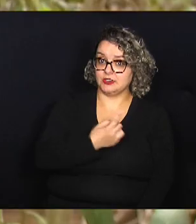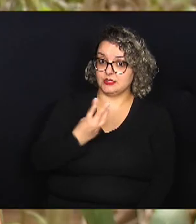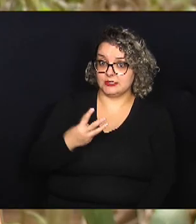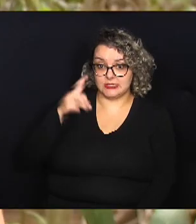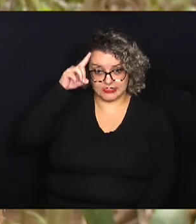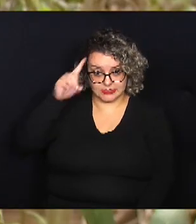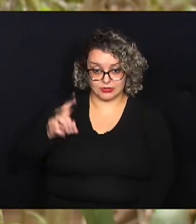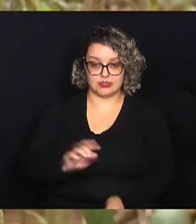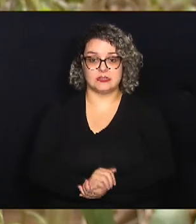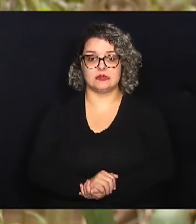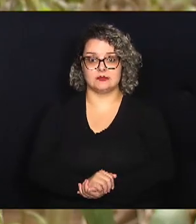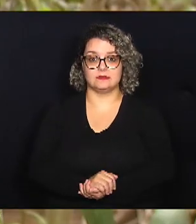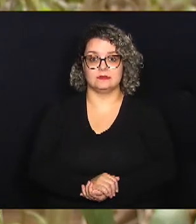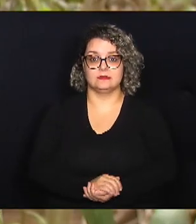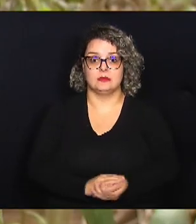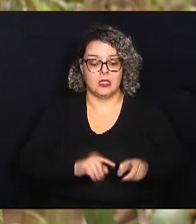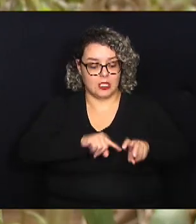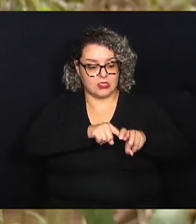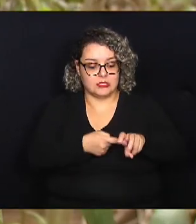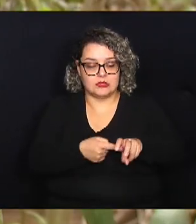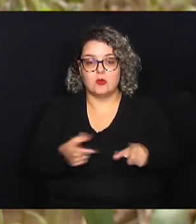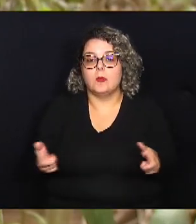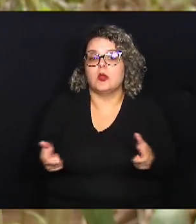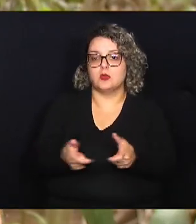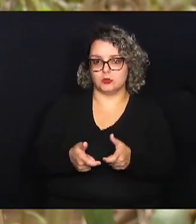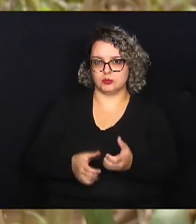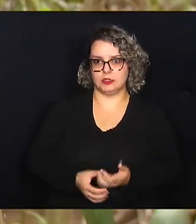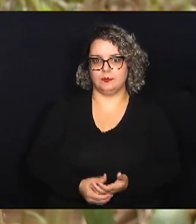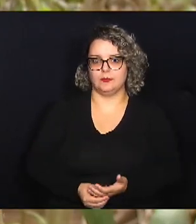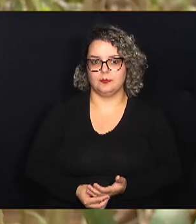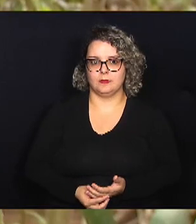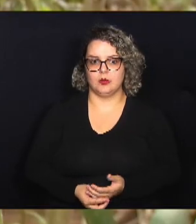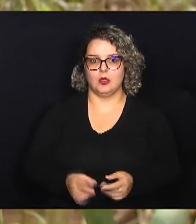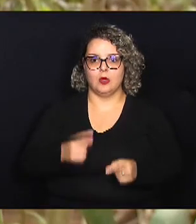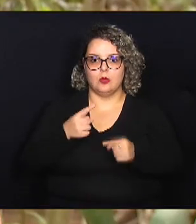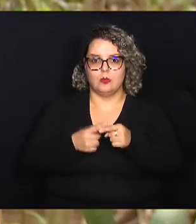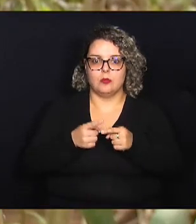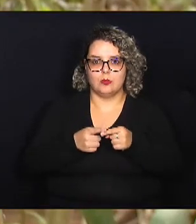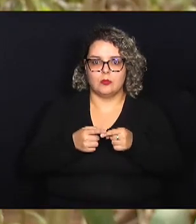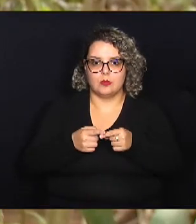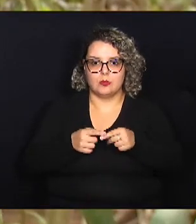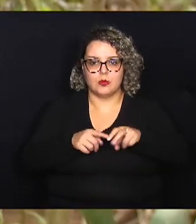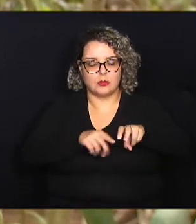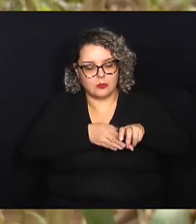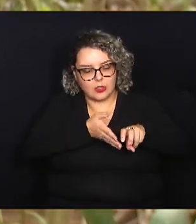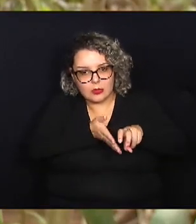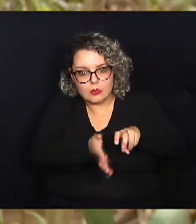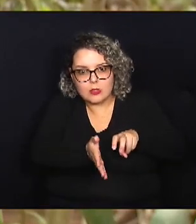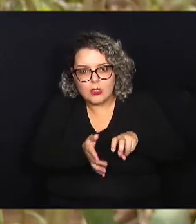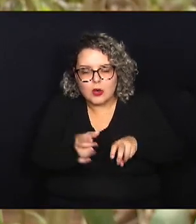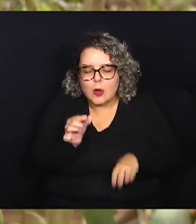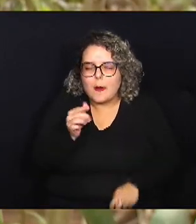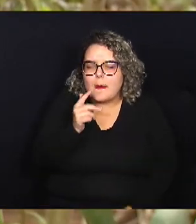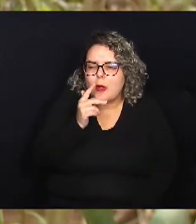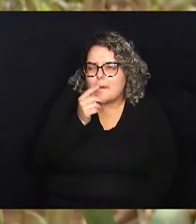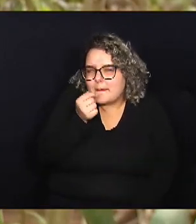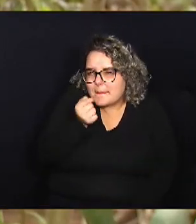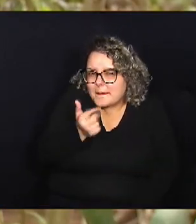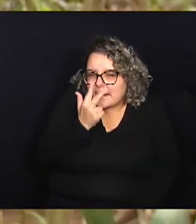dias. A gestação é muito curta, porque ela pare eles bem ainda, quase como um embriãozinho.